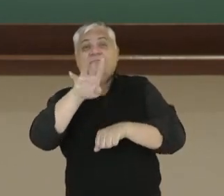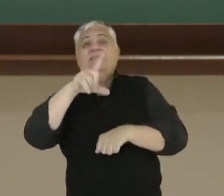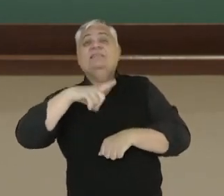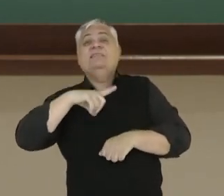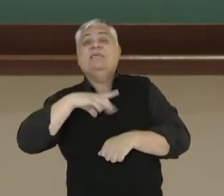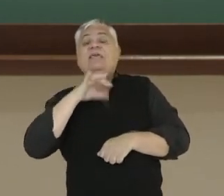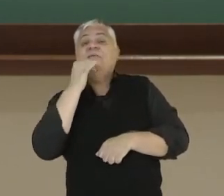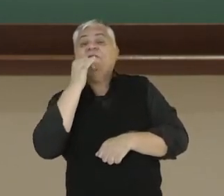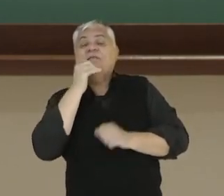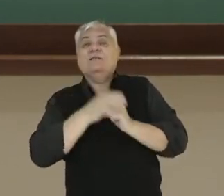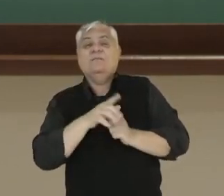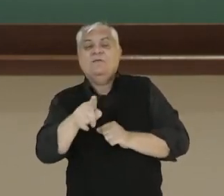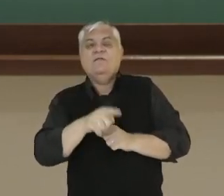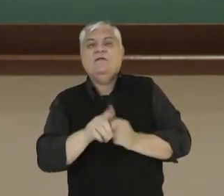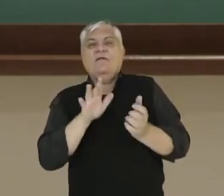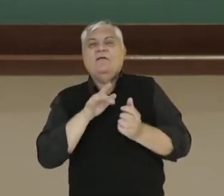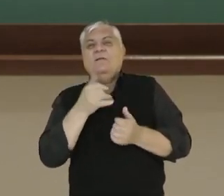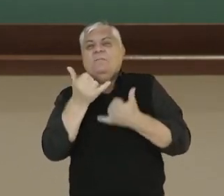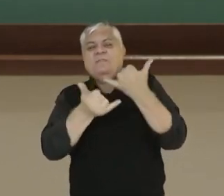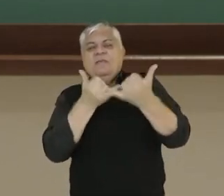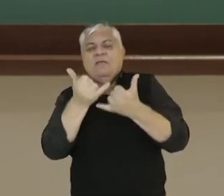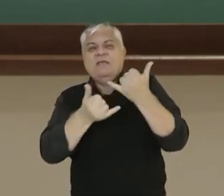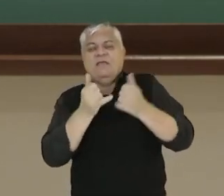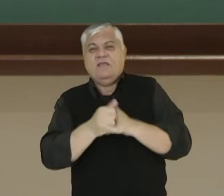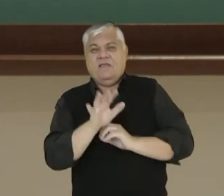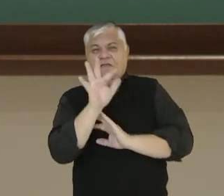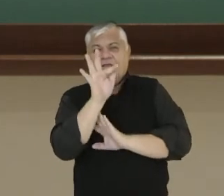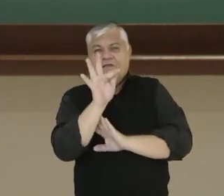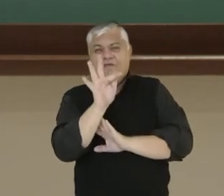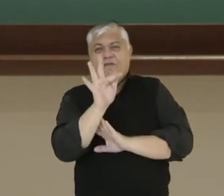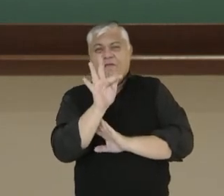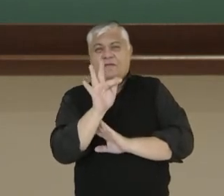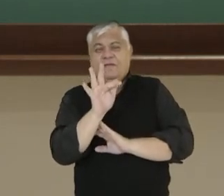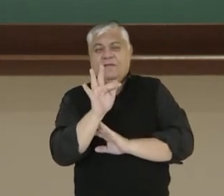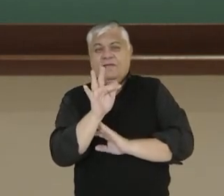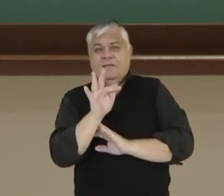tsunami de um grupo chamado PHT, se escreve